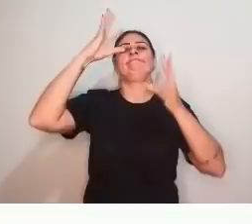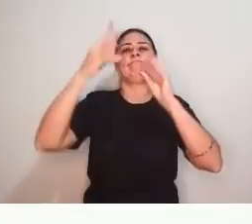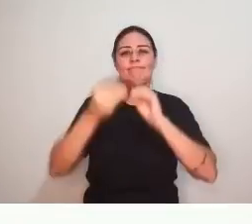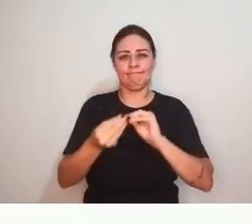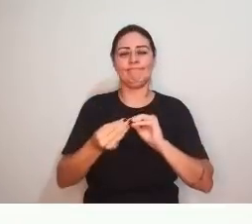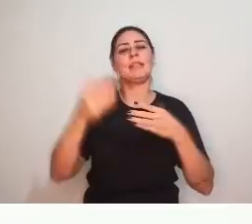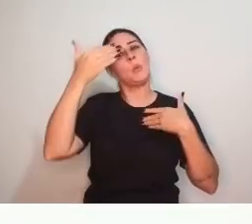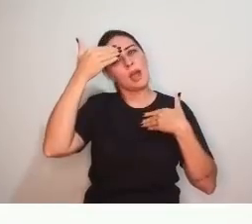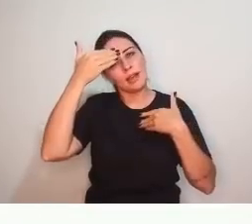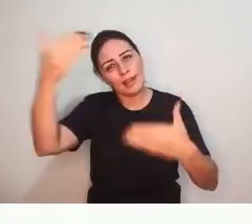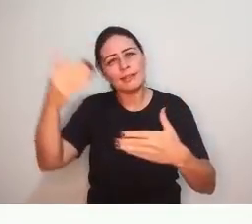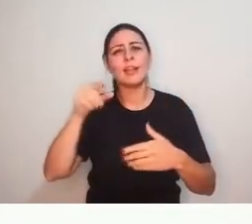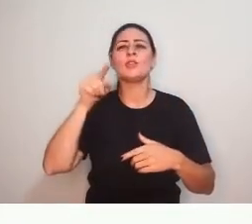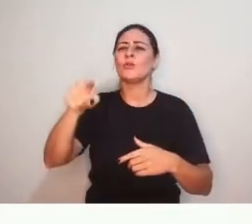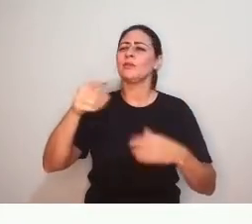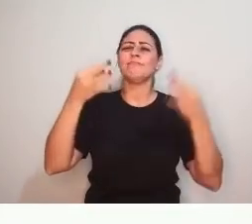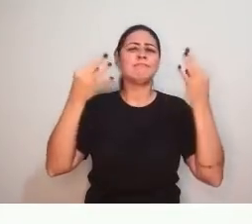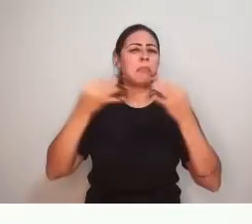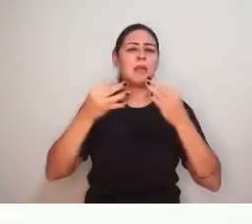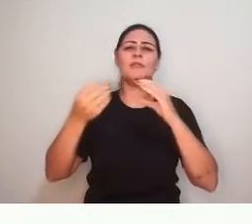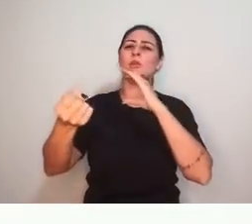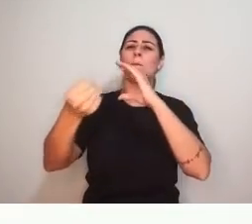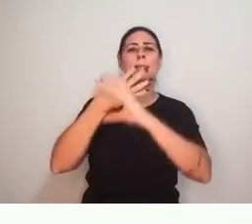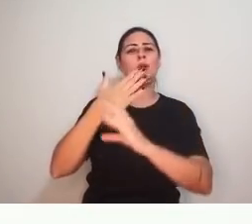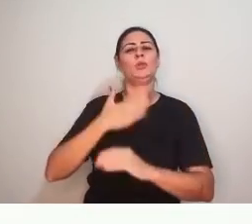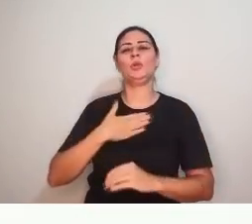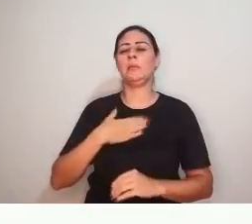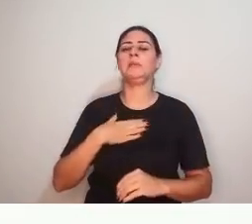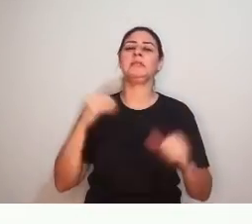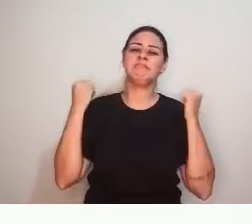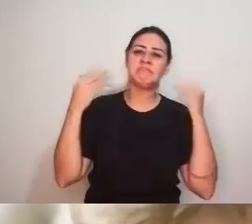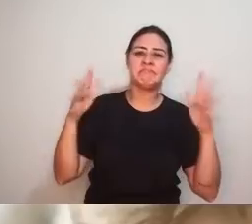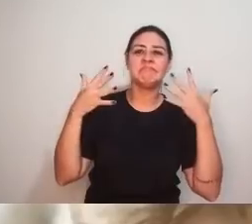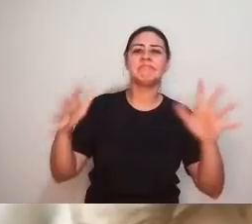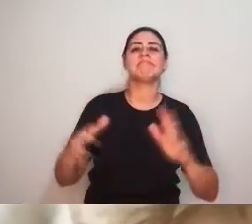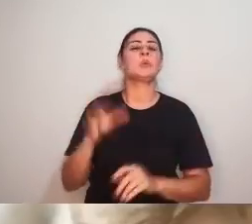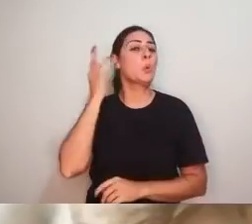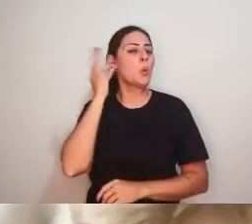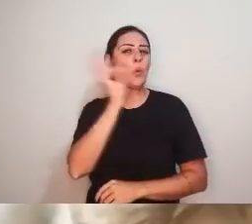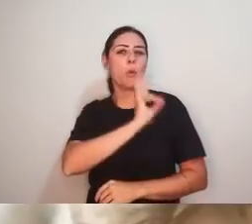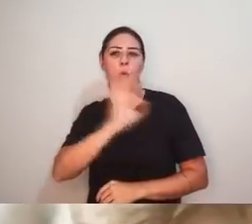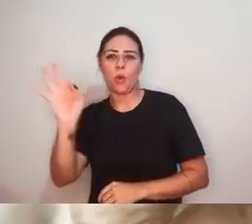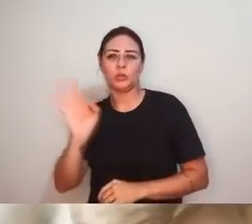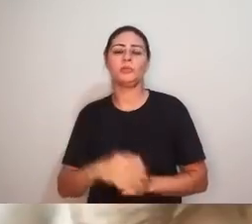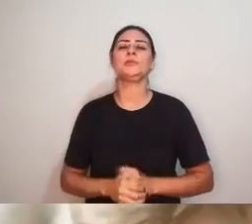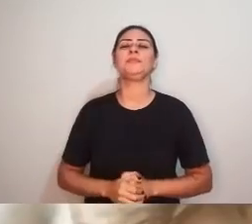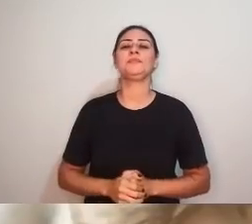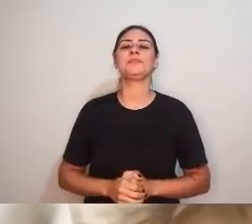o formato que vocês trabalham. Então, agradeço ao capricho de vocês por isso. Muito bacana. Muito